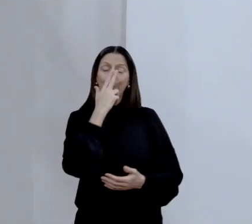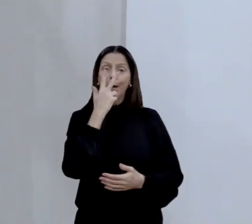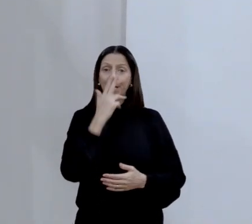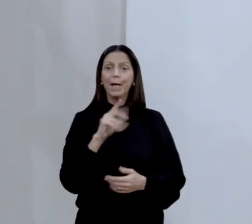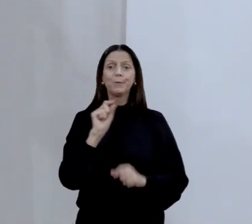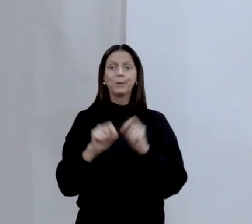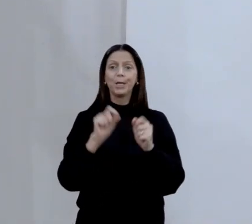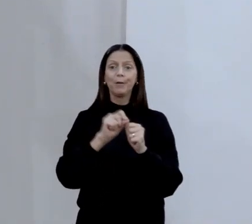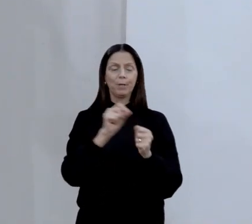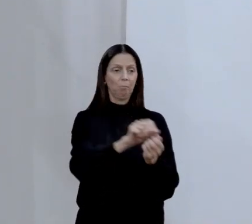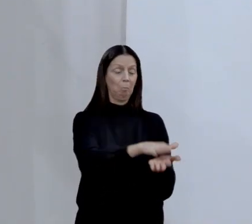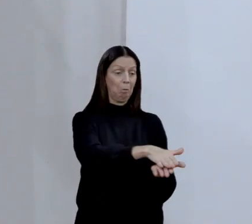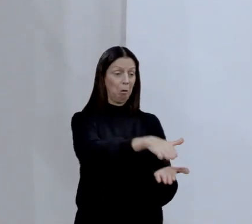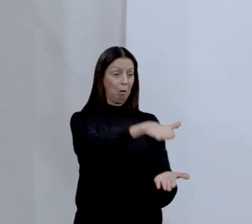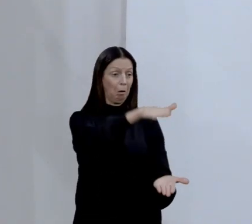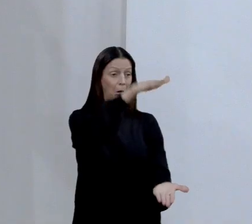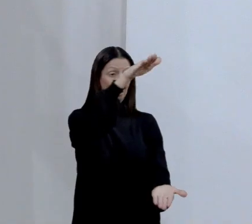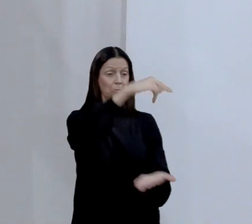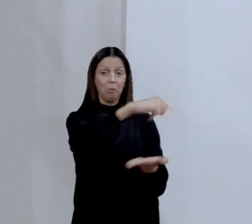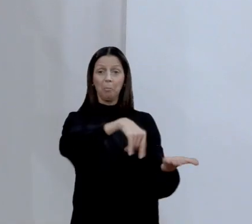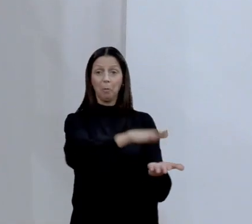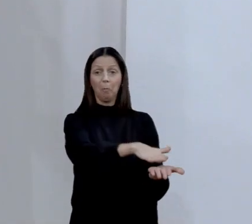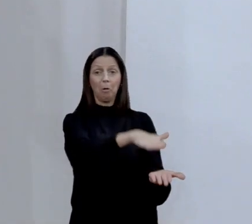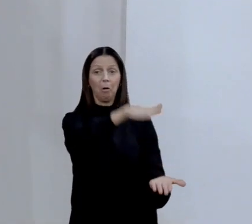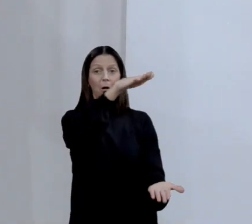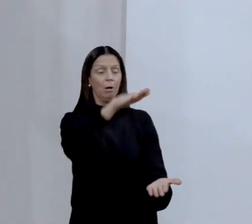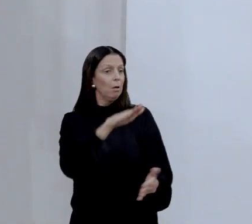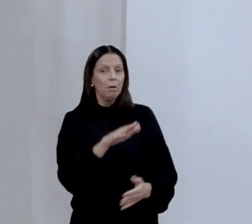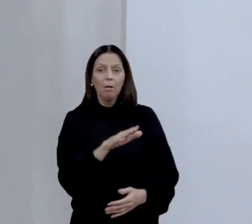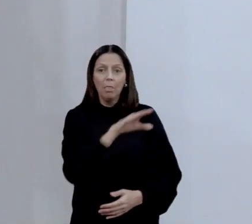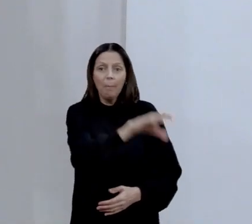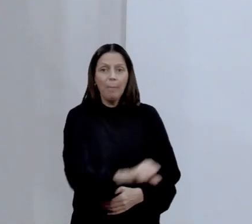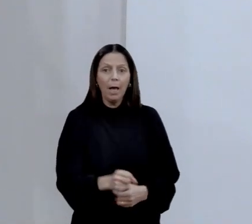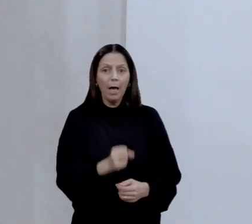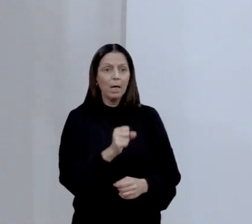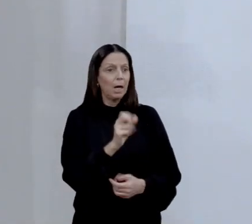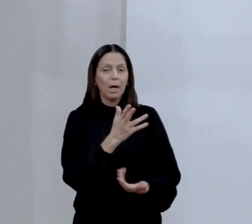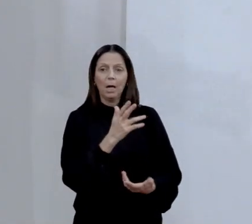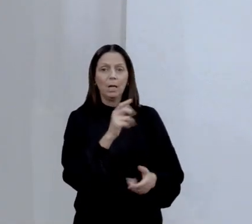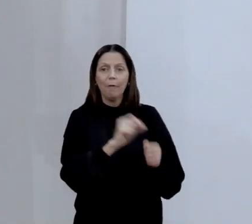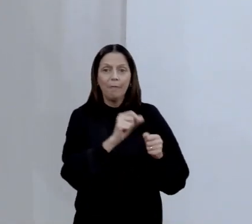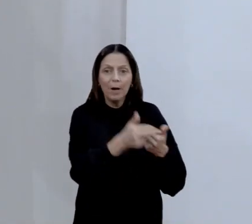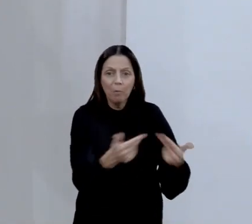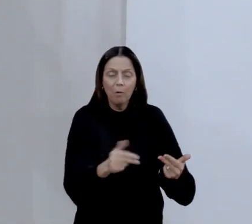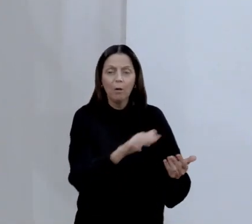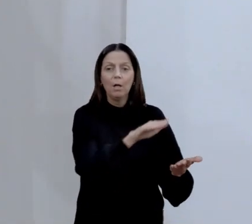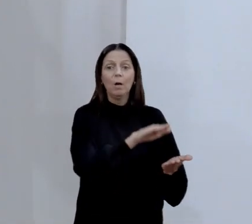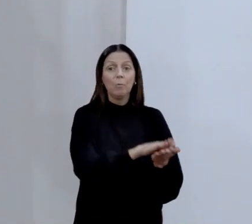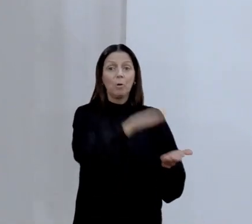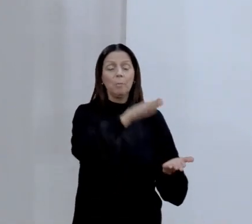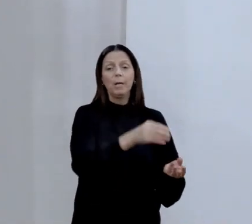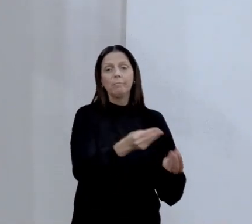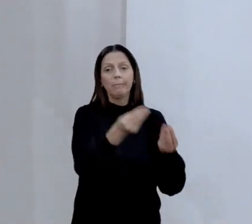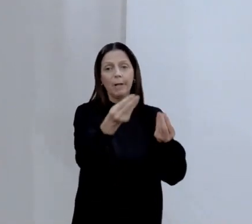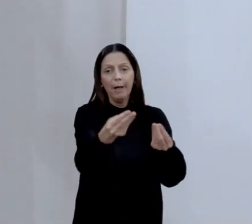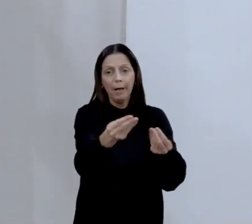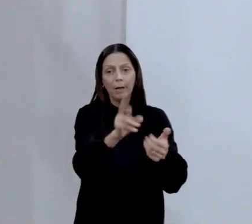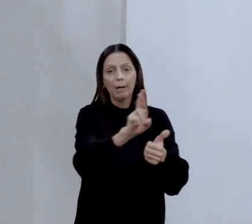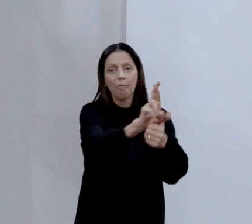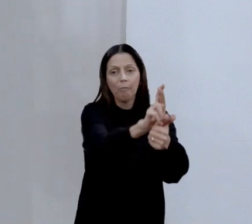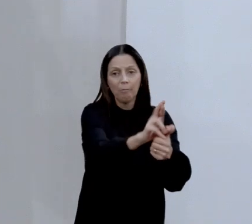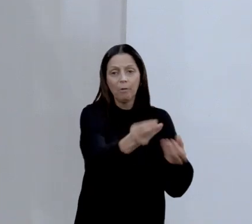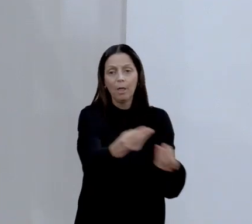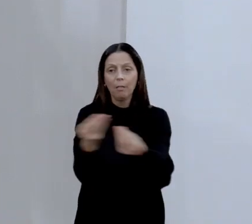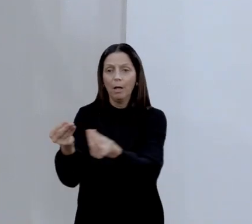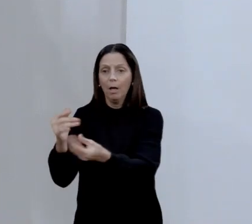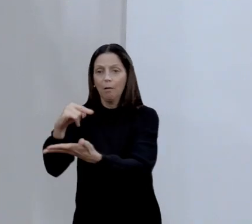lá os documentos lá e fica lá parado, né, então tem coisa que está parada na CDA, a outra hora está parada na Procuradoria, né, e fica aquele ping-pong, eu